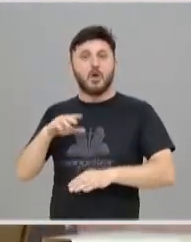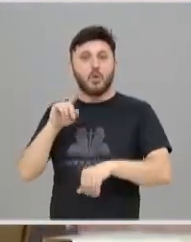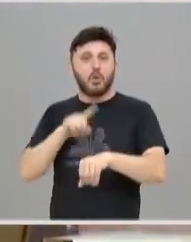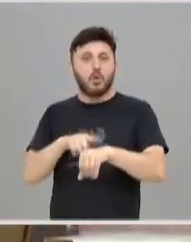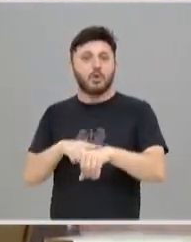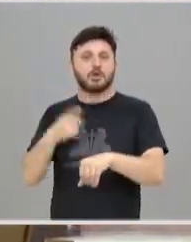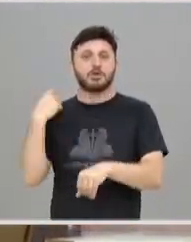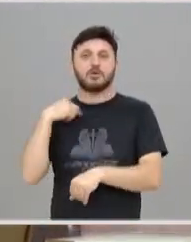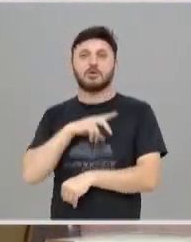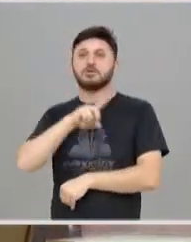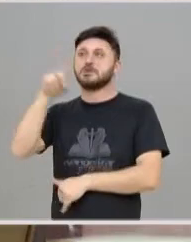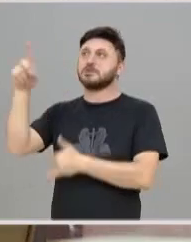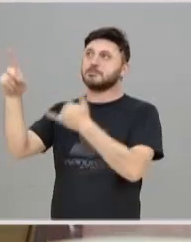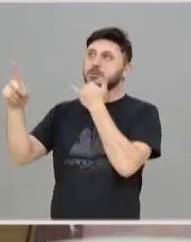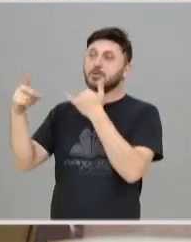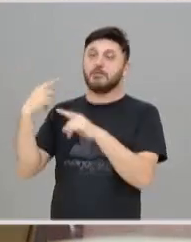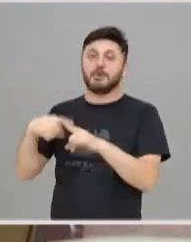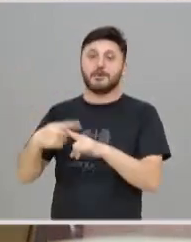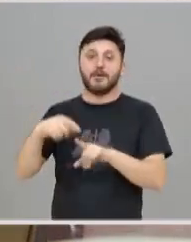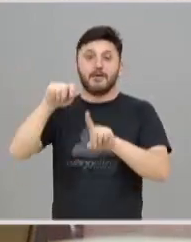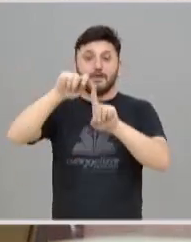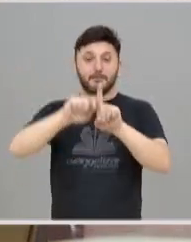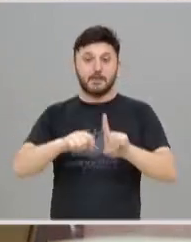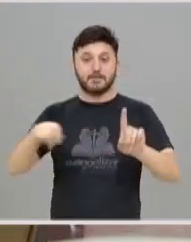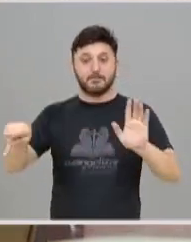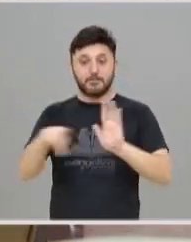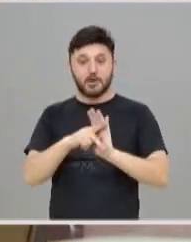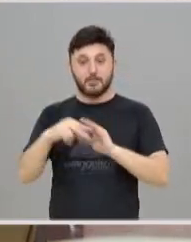estamos no mês das vocações,